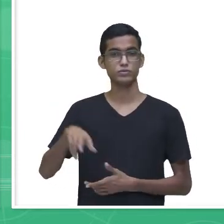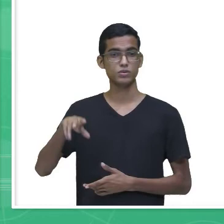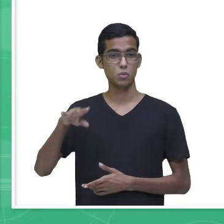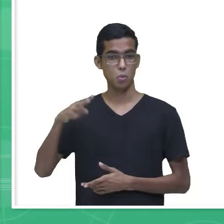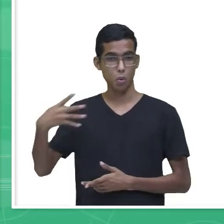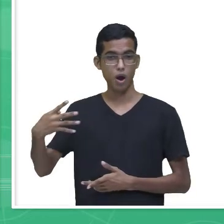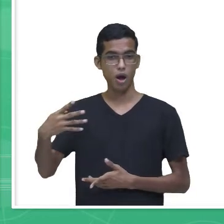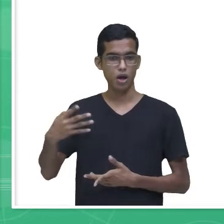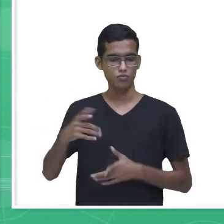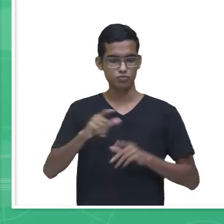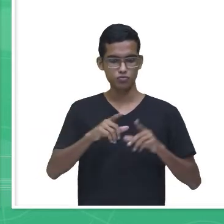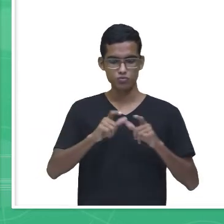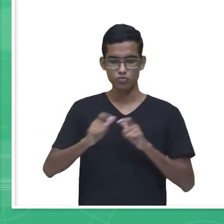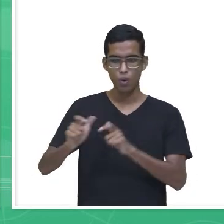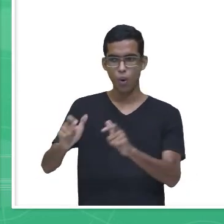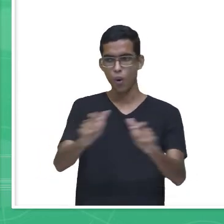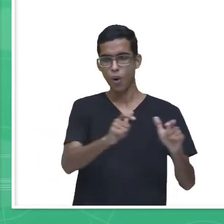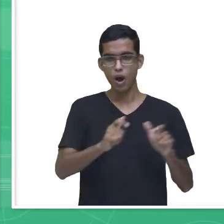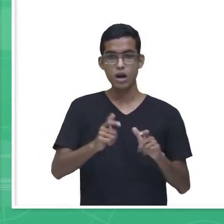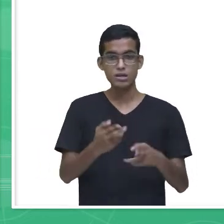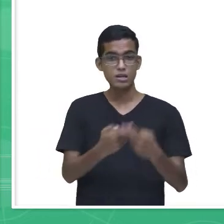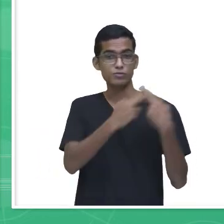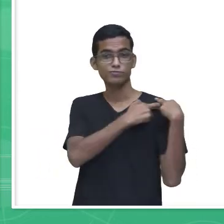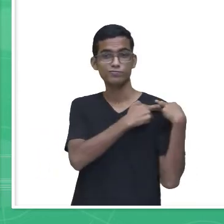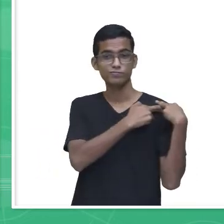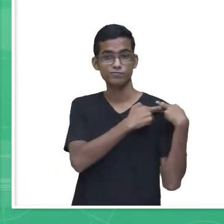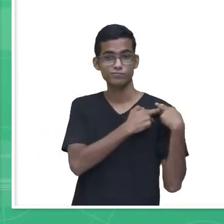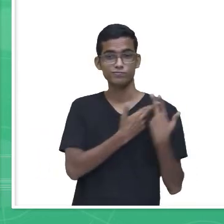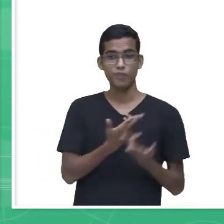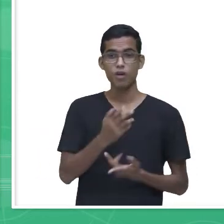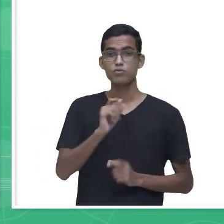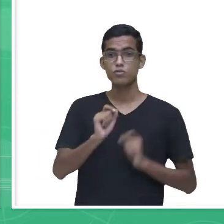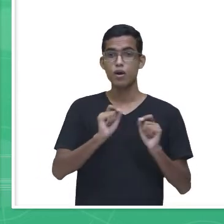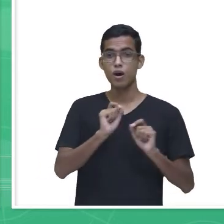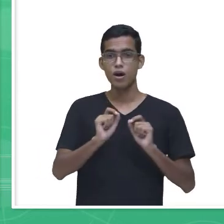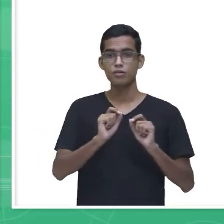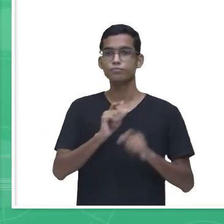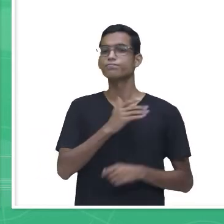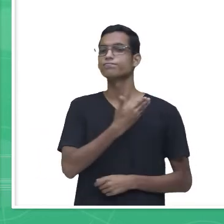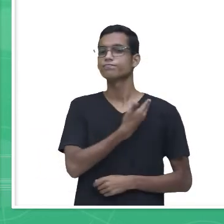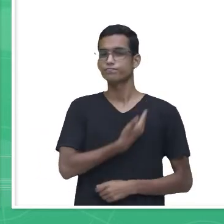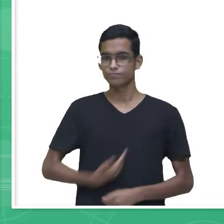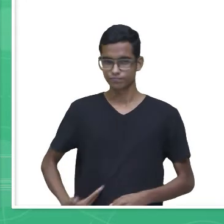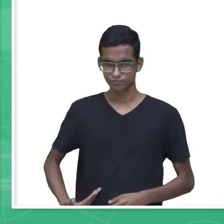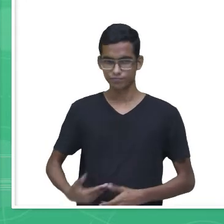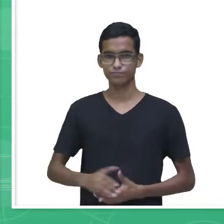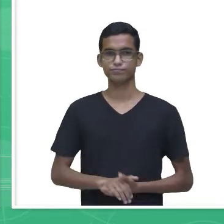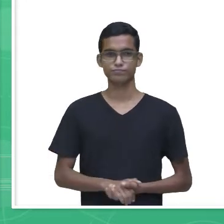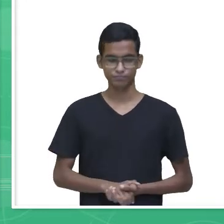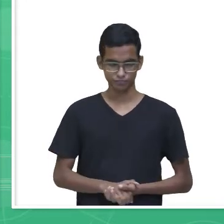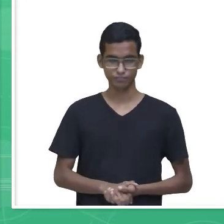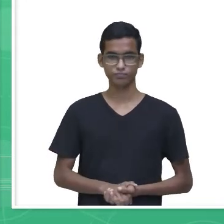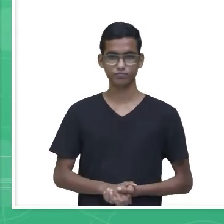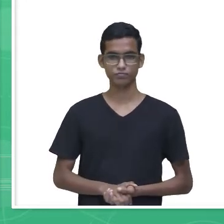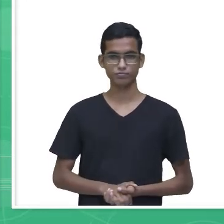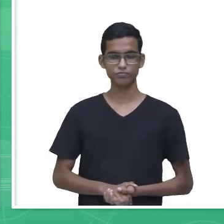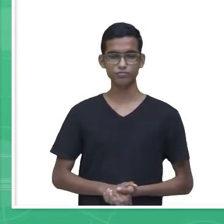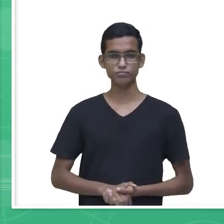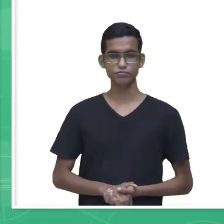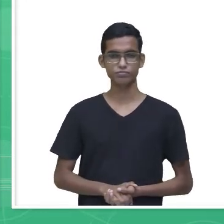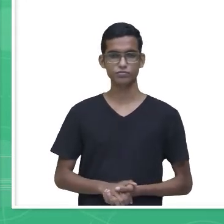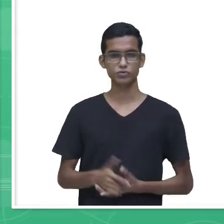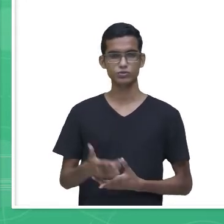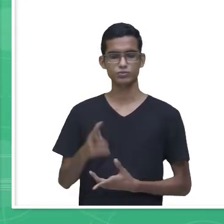ao Estado. Então, a gente vai verificar qual a resposta que vai completar aqui, vai ter